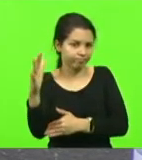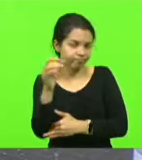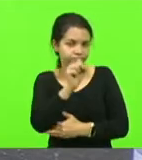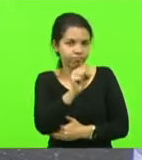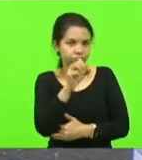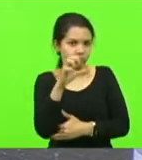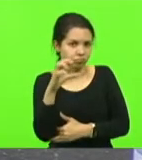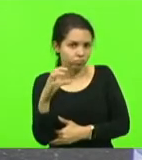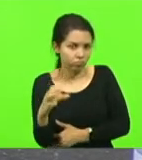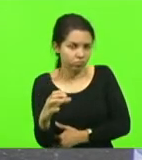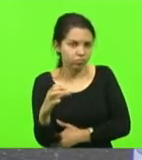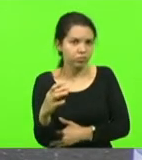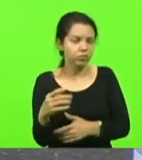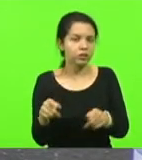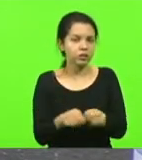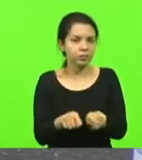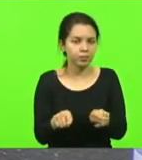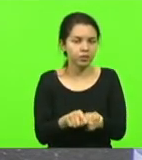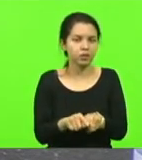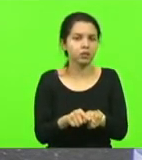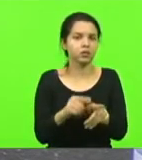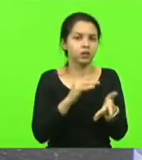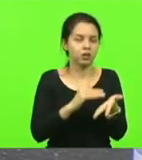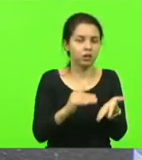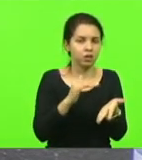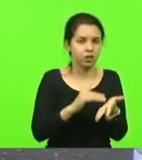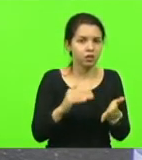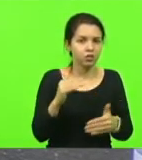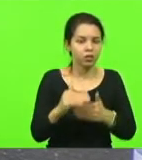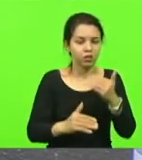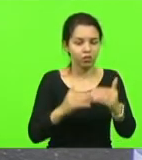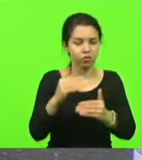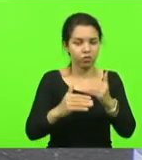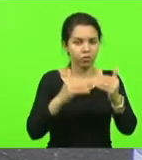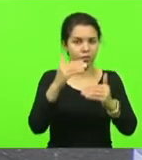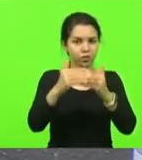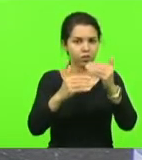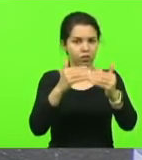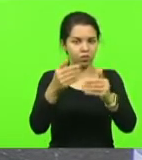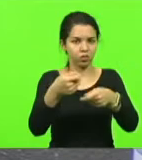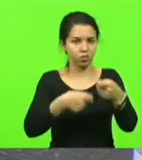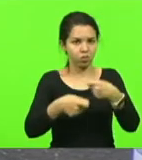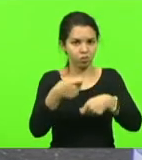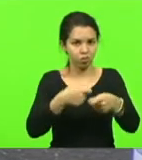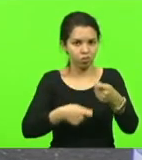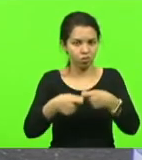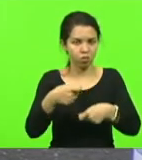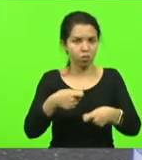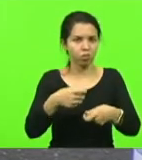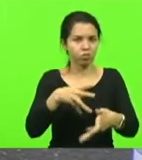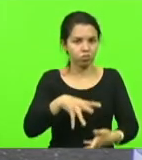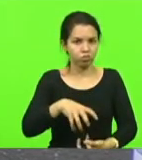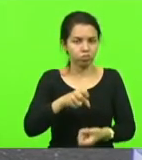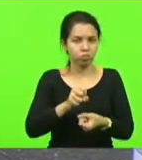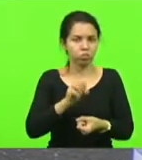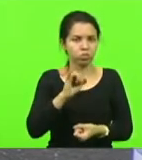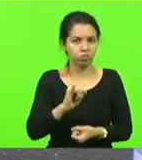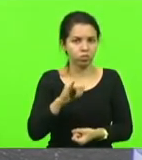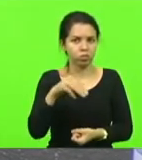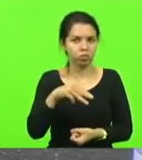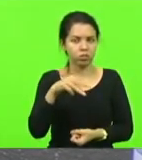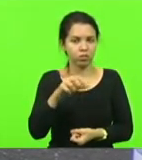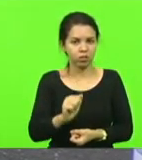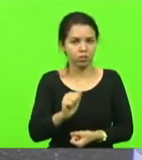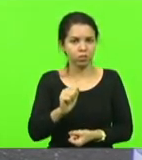Catarina, além da Secretaria do Desenvolvimento Econômico e Sustentável, o IMA, que é o Instituto